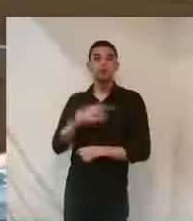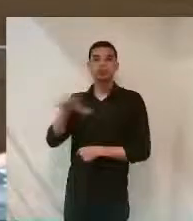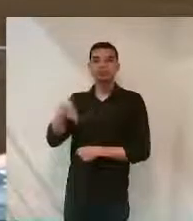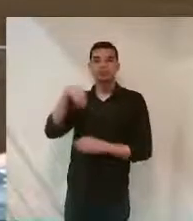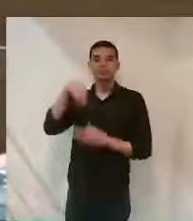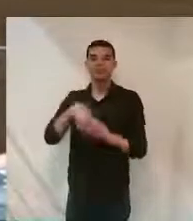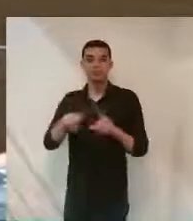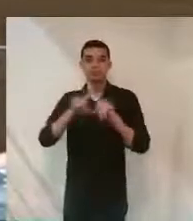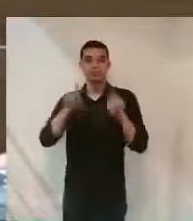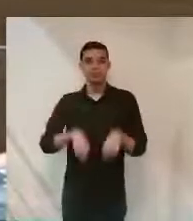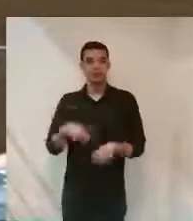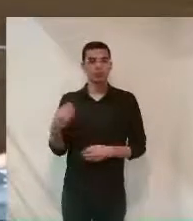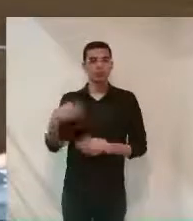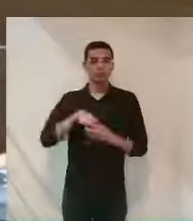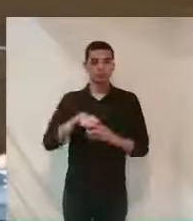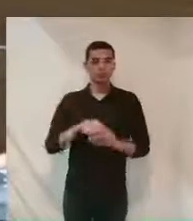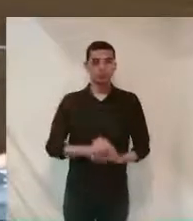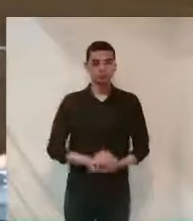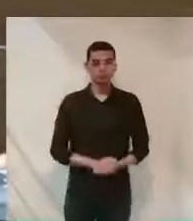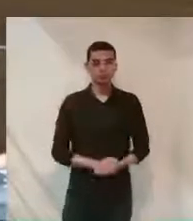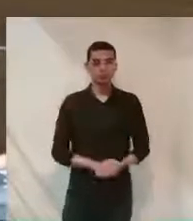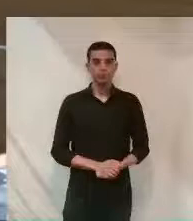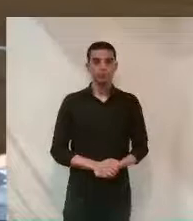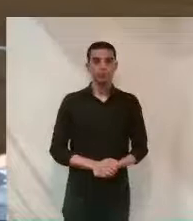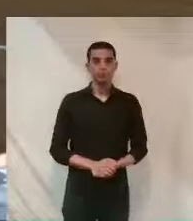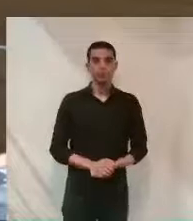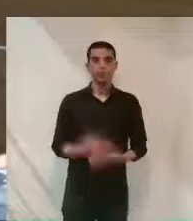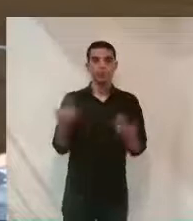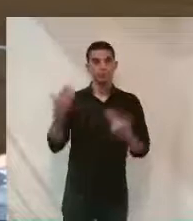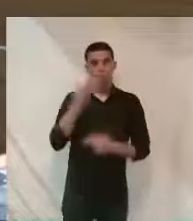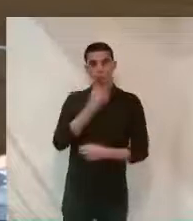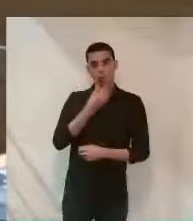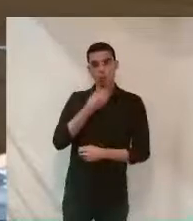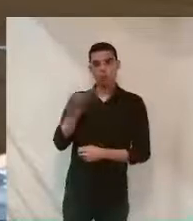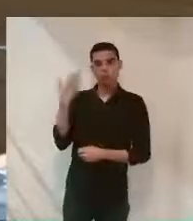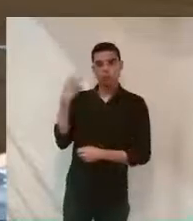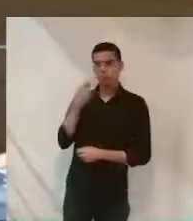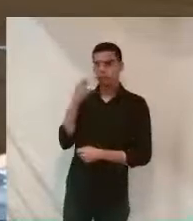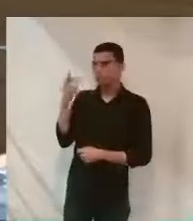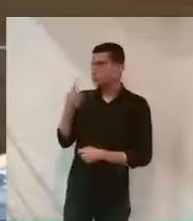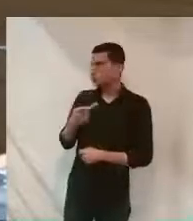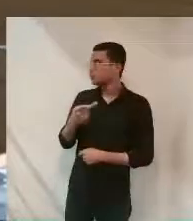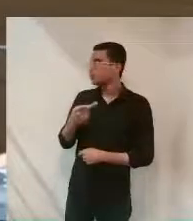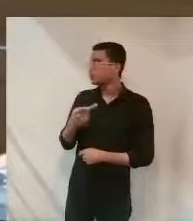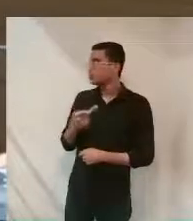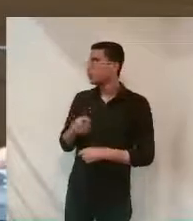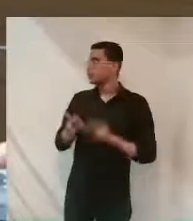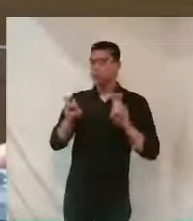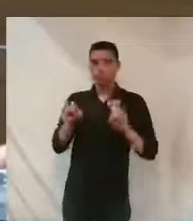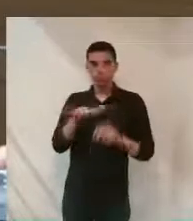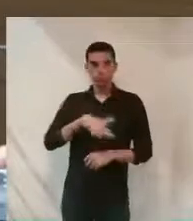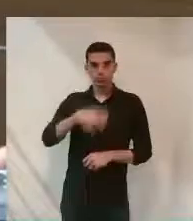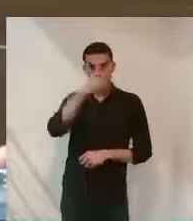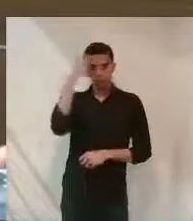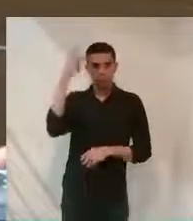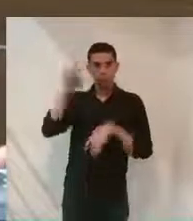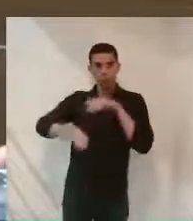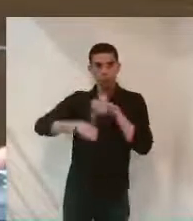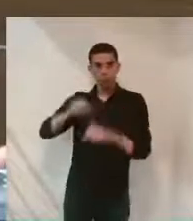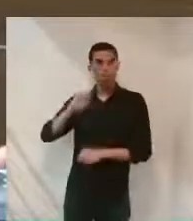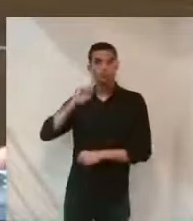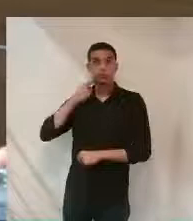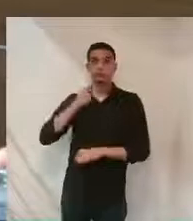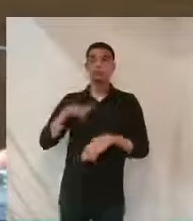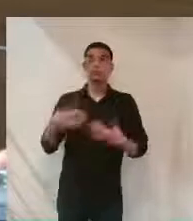próprio Roberto Carlos, ali do DF, o Dr. Roberto Carlos citou brilhantemente ali os catadores. Enfim, então a gente teria que trazer